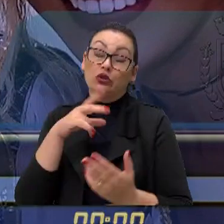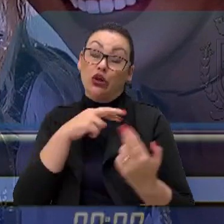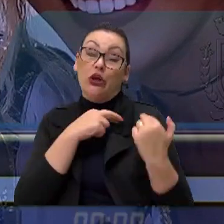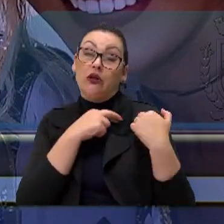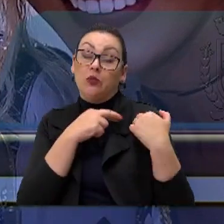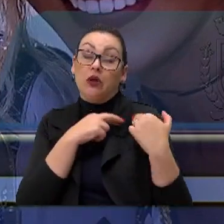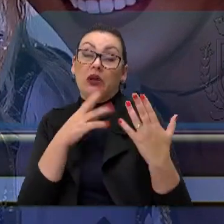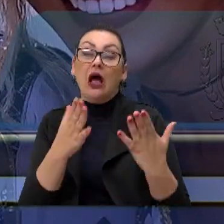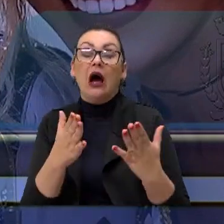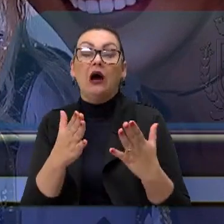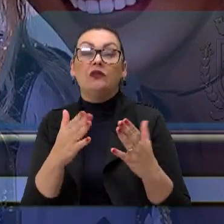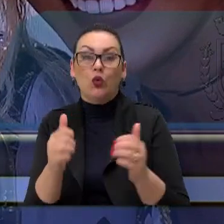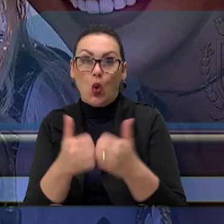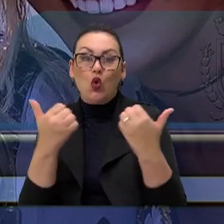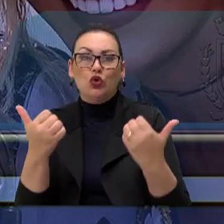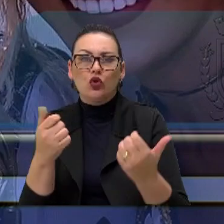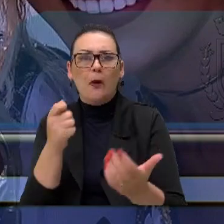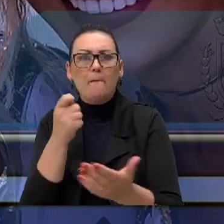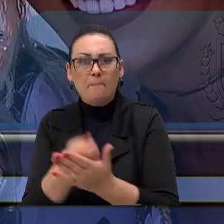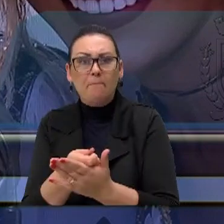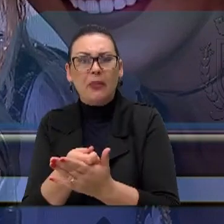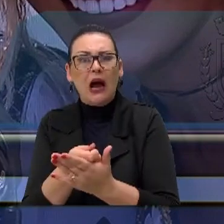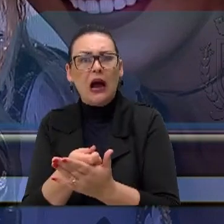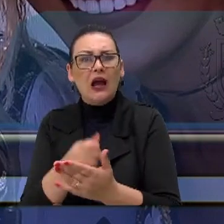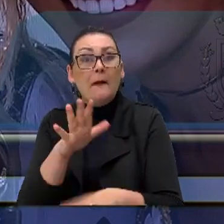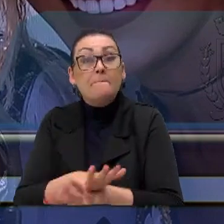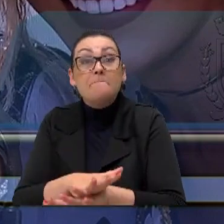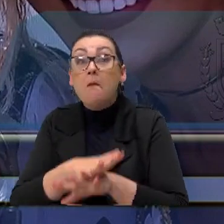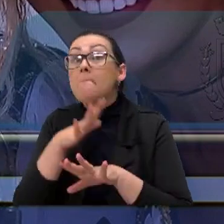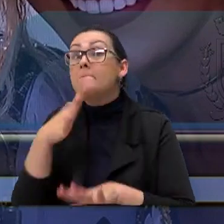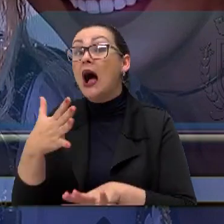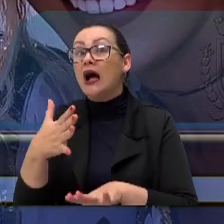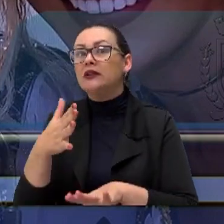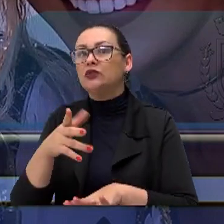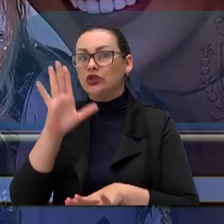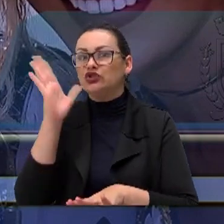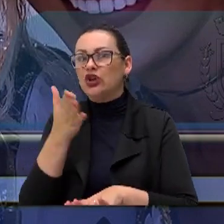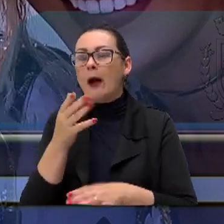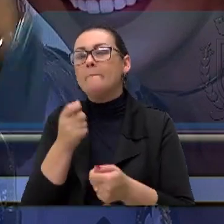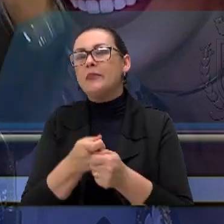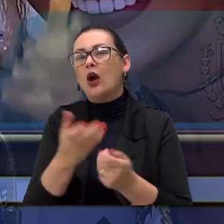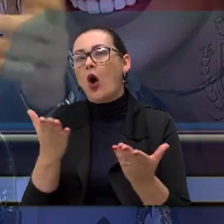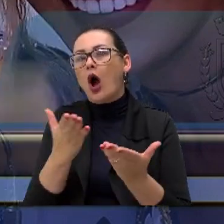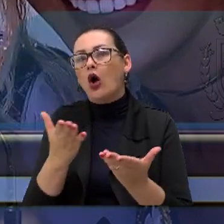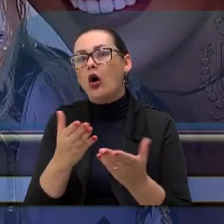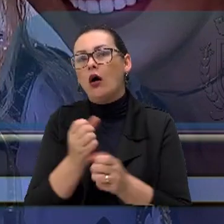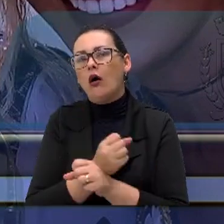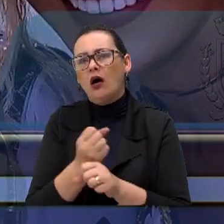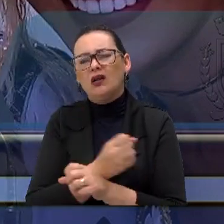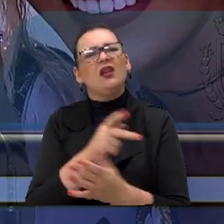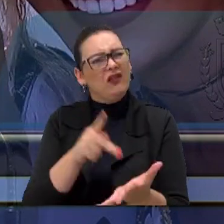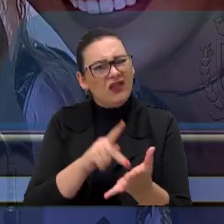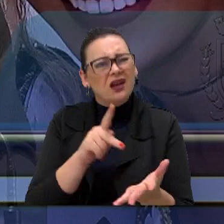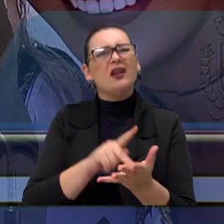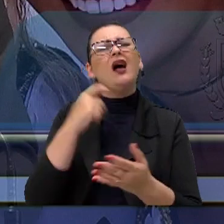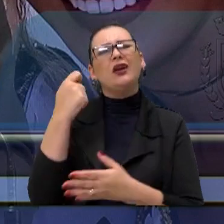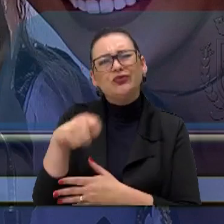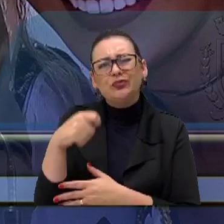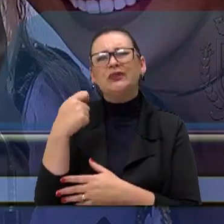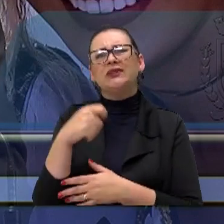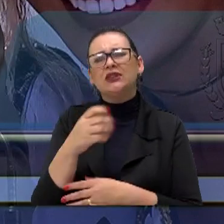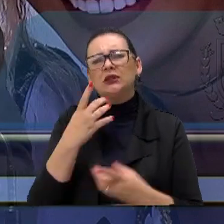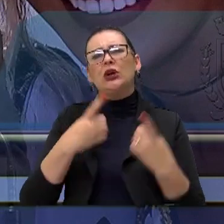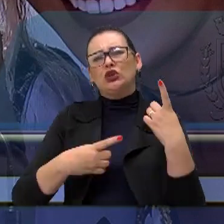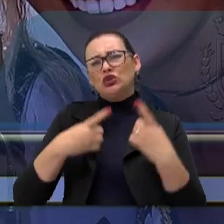a concessão, pagar um valor maior que ela pagou esse ano. Então, realmente, isso aí precisa